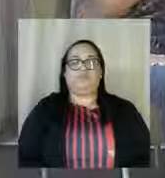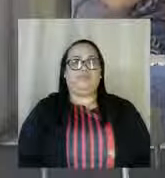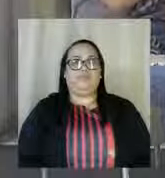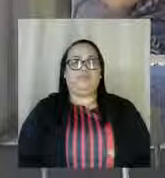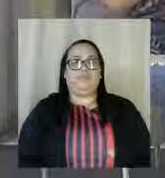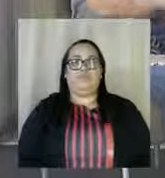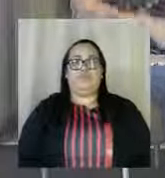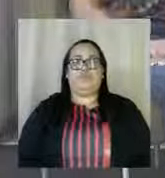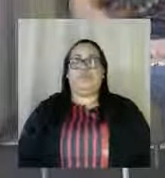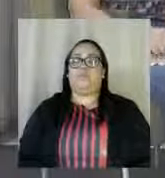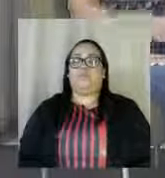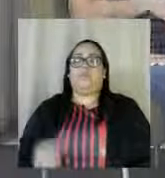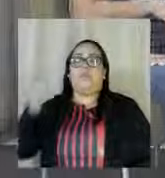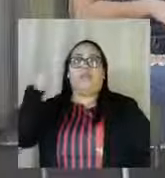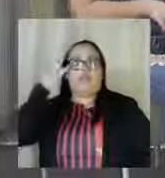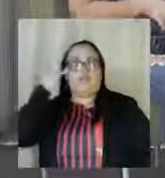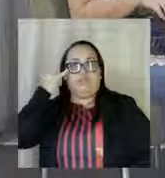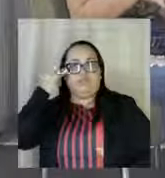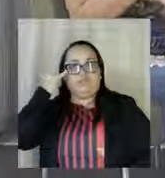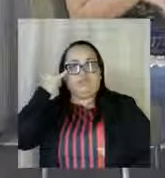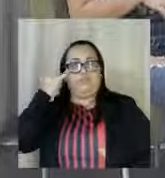No caso... Aline?